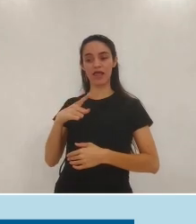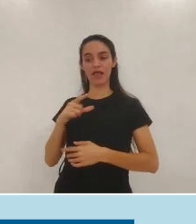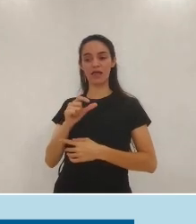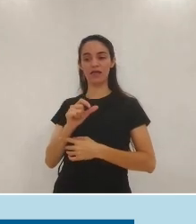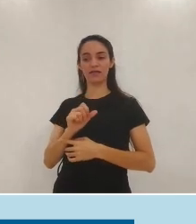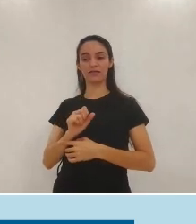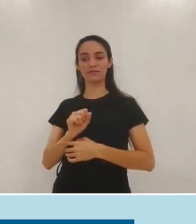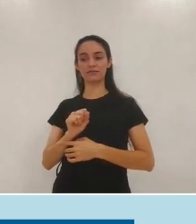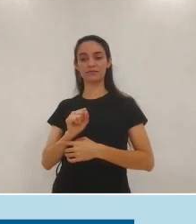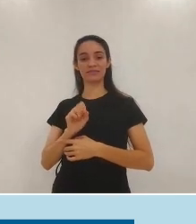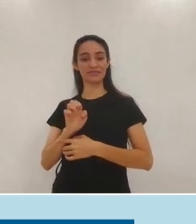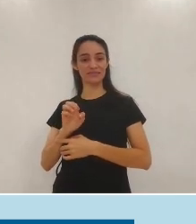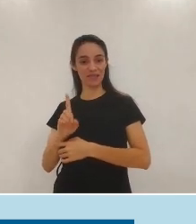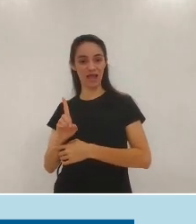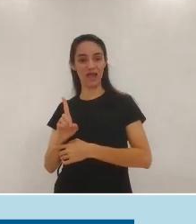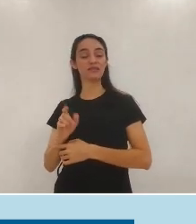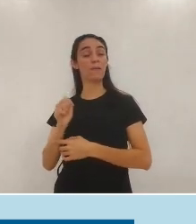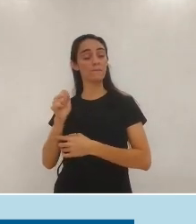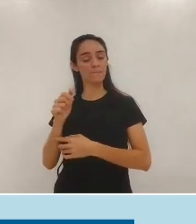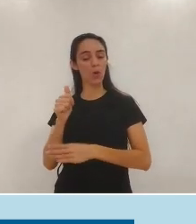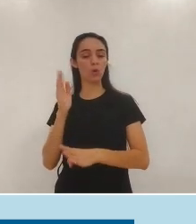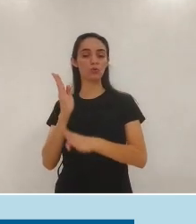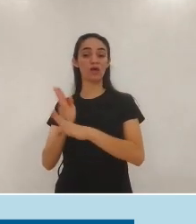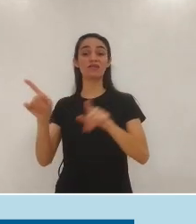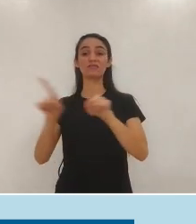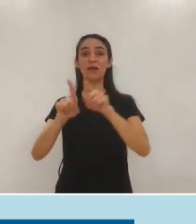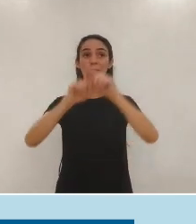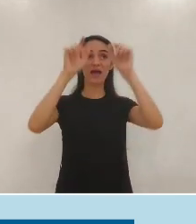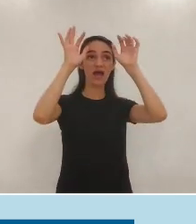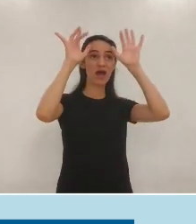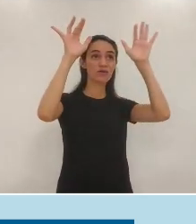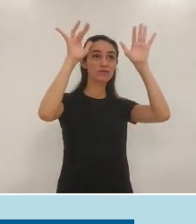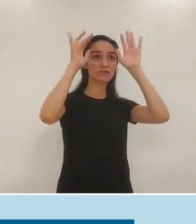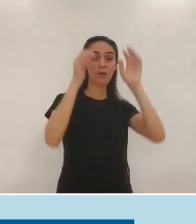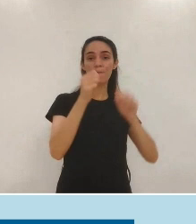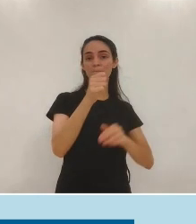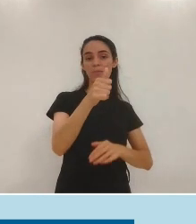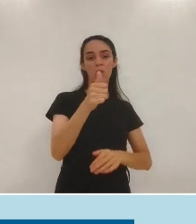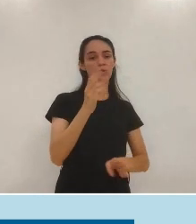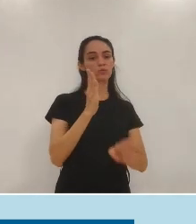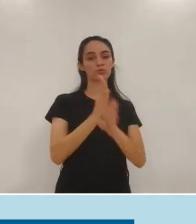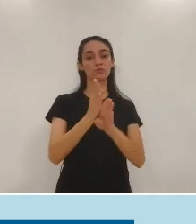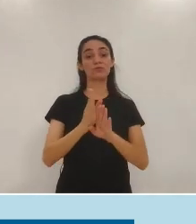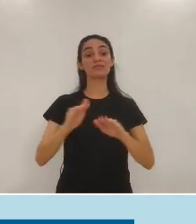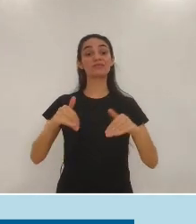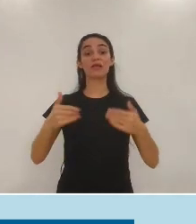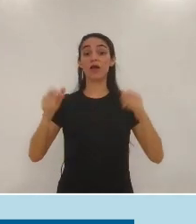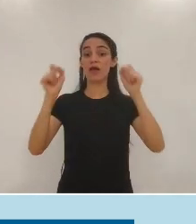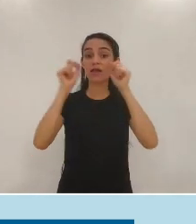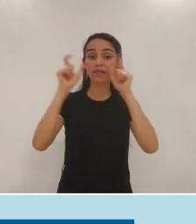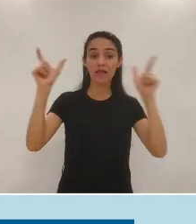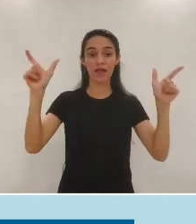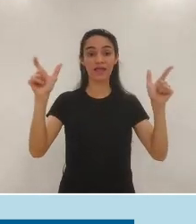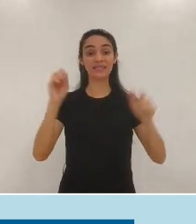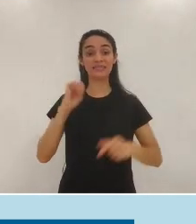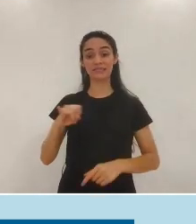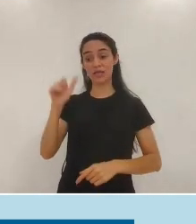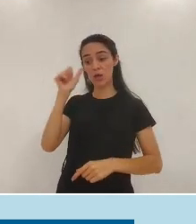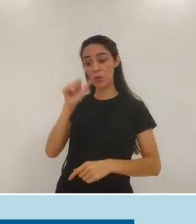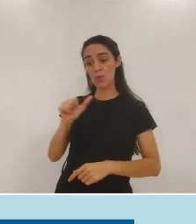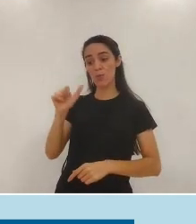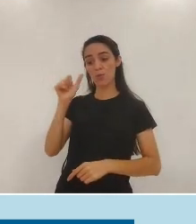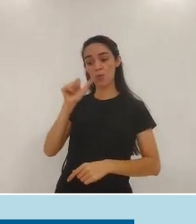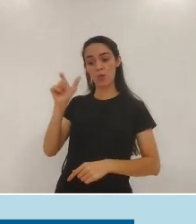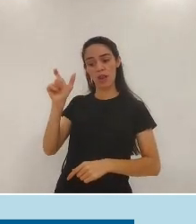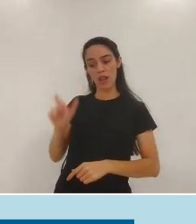quase não são diagnosticadas. E aí cria o alerta. Se uma mulher é diagnosticada com Ehlers-Danlos, tem que investigar